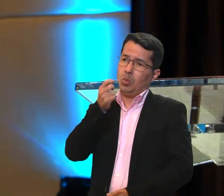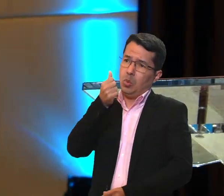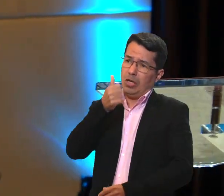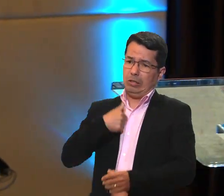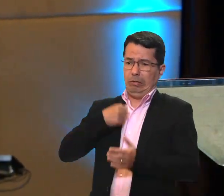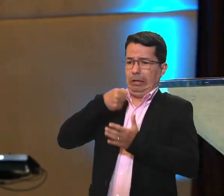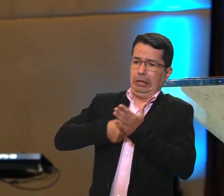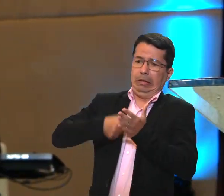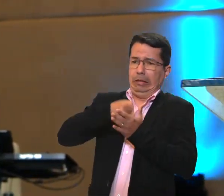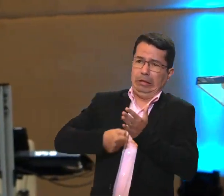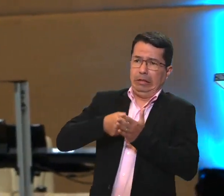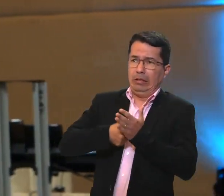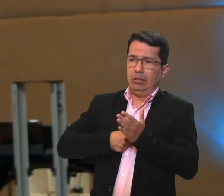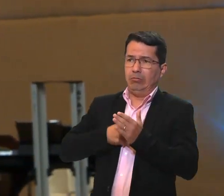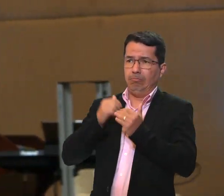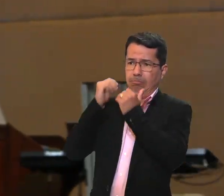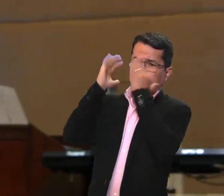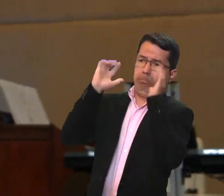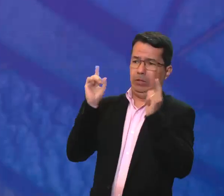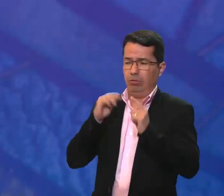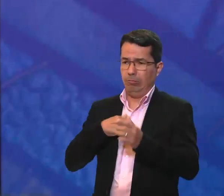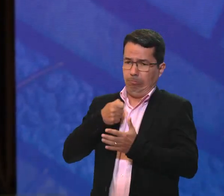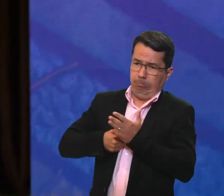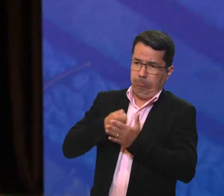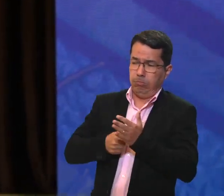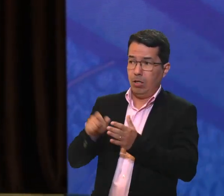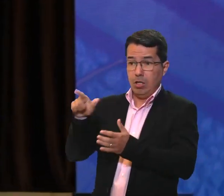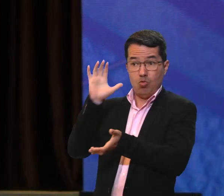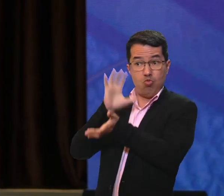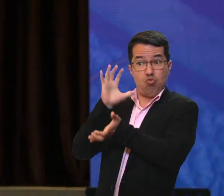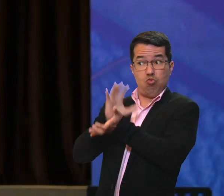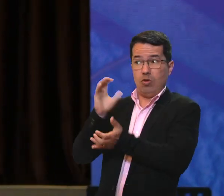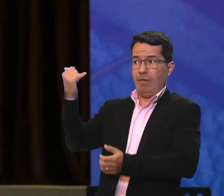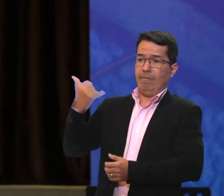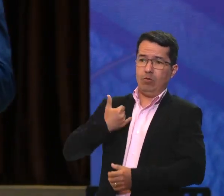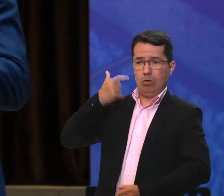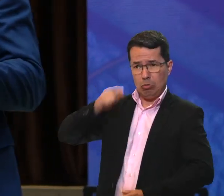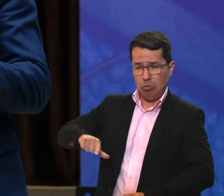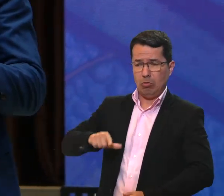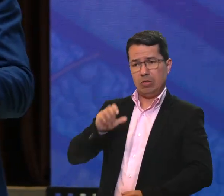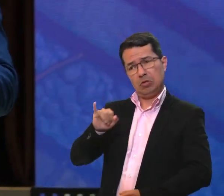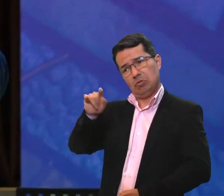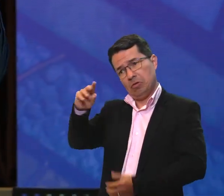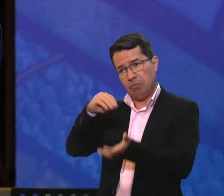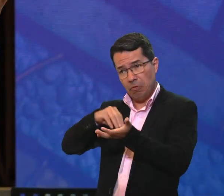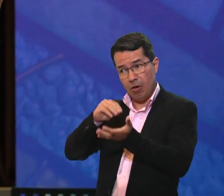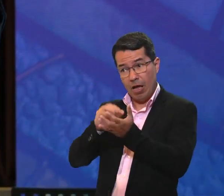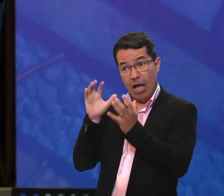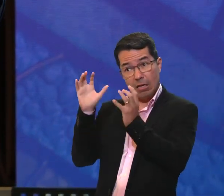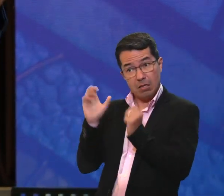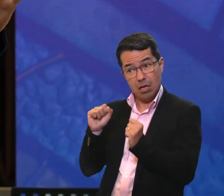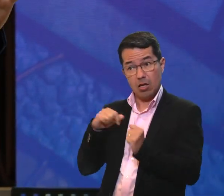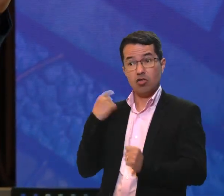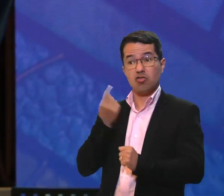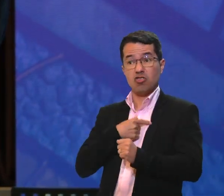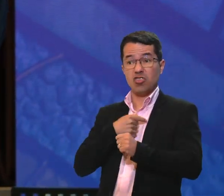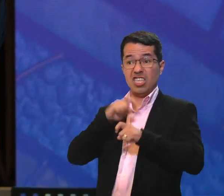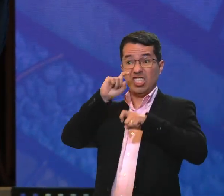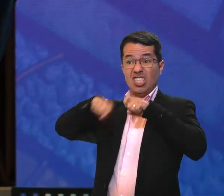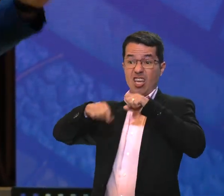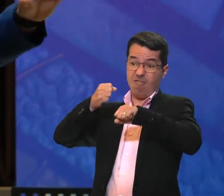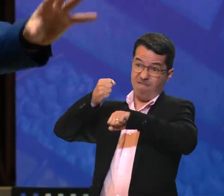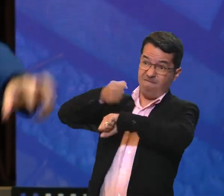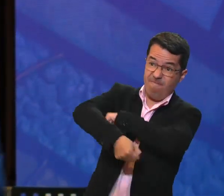mais uma vez, eles falaram, olha, se você não aceitar, nós vamos estuprar a sua mãe e